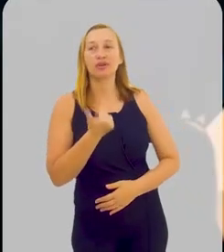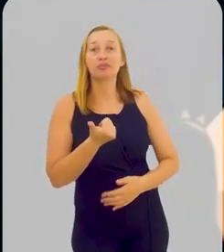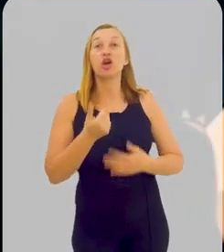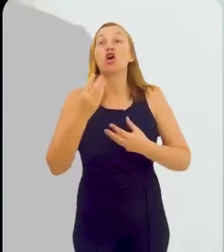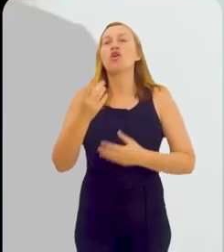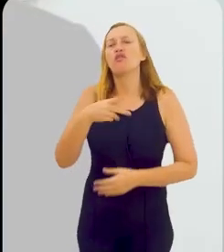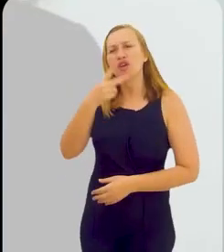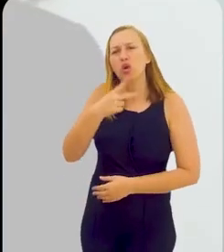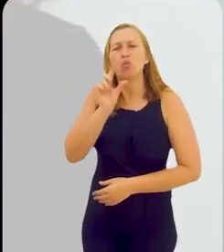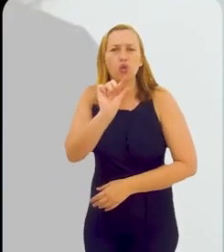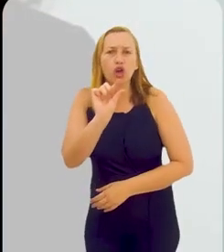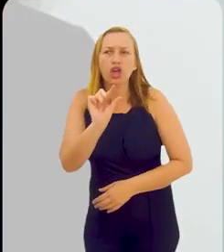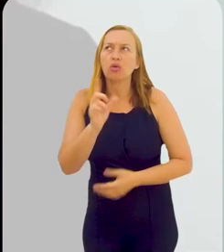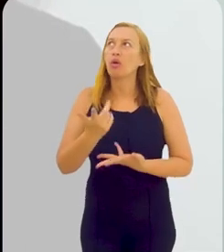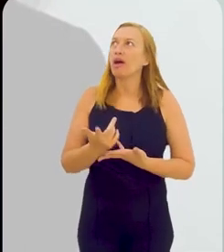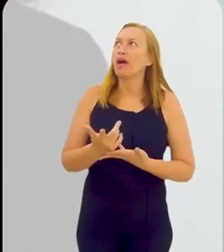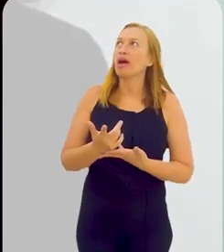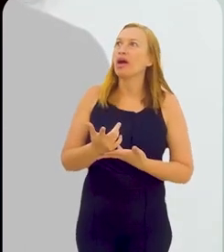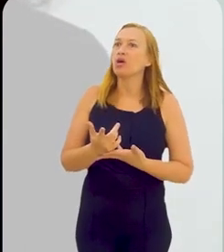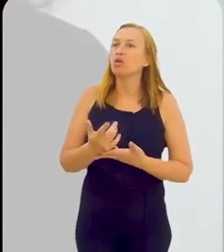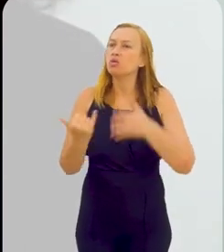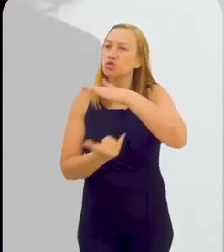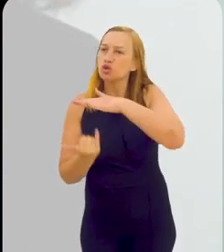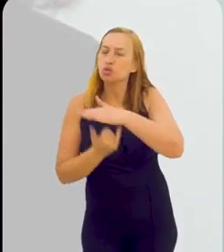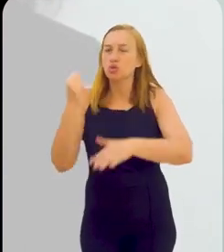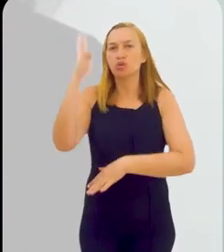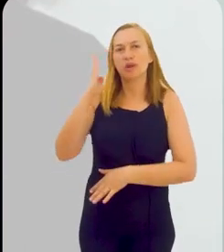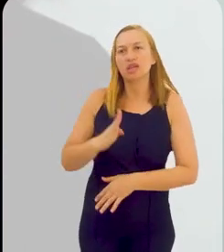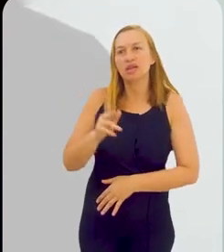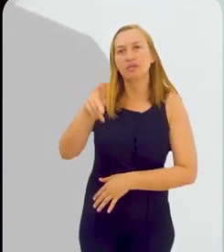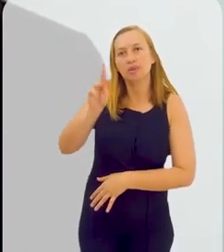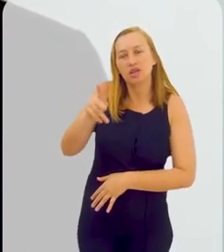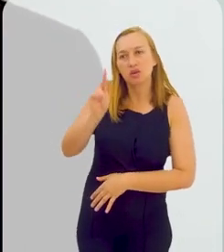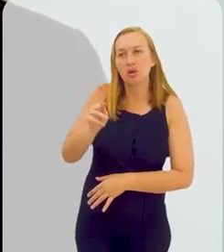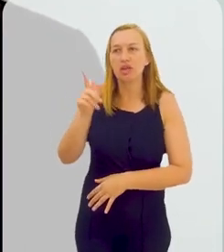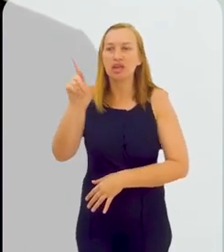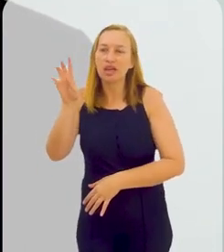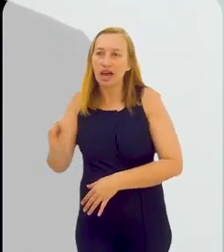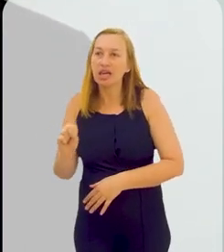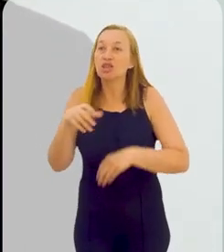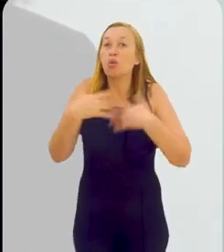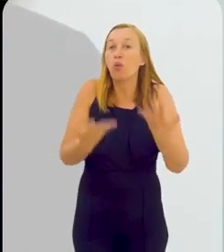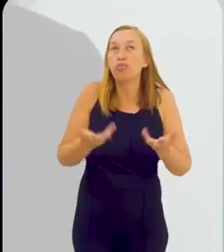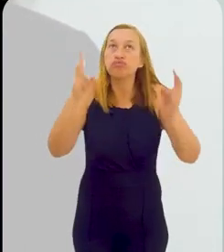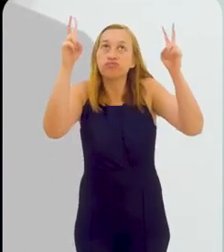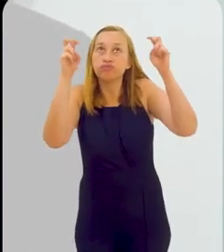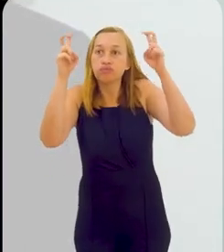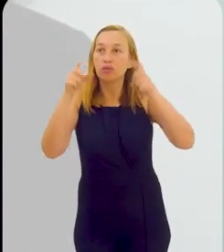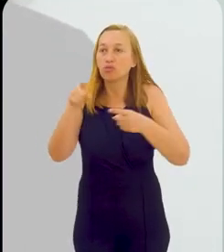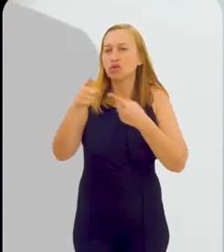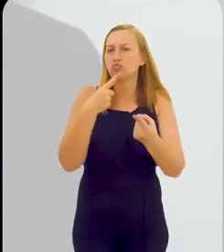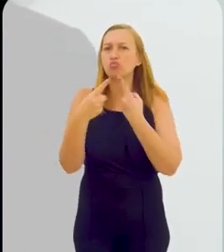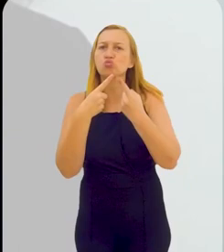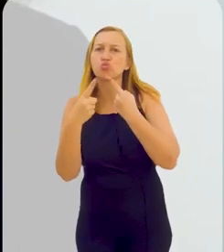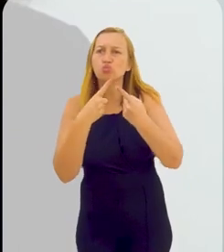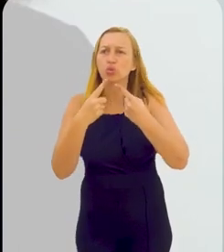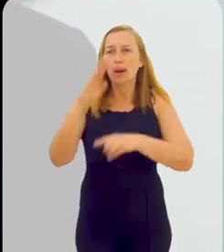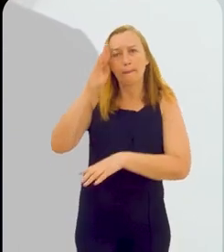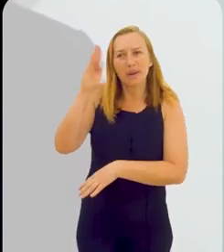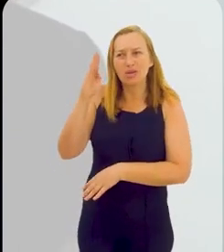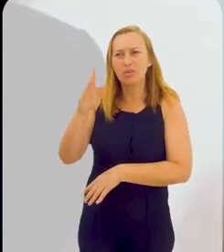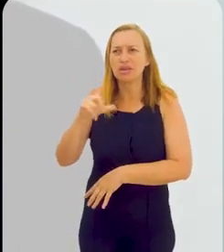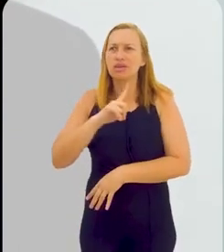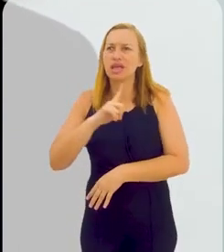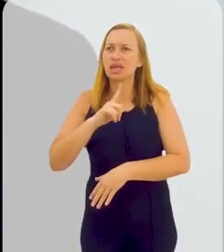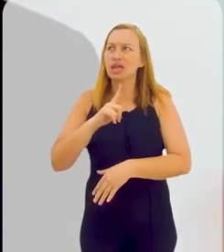tudo bem? Roberto, conta um pouquinho para a gente sobre o Instituto Brasileiro de Petróleo e Gás, quais são os temas que vocês debatem